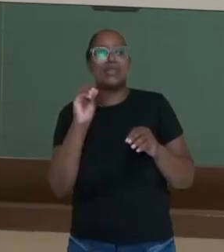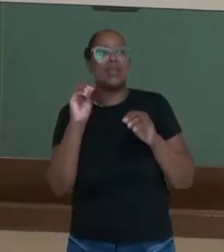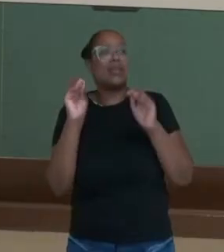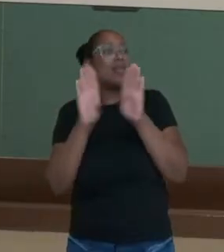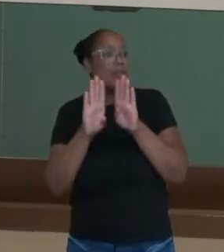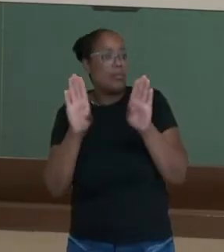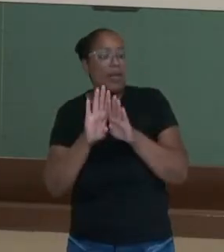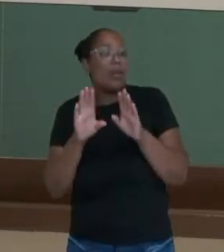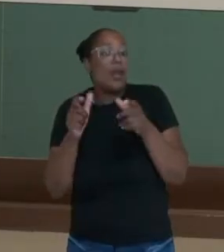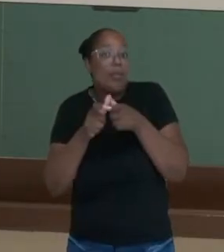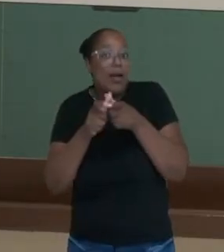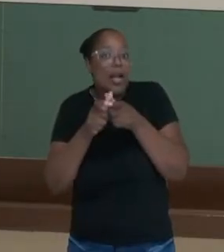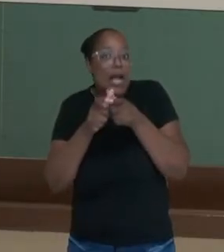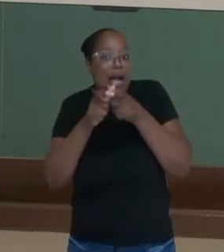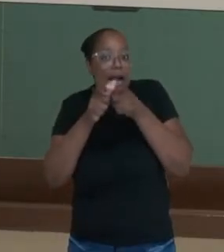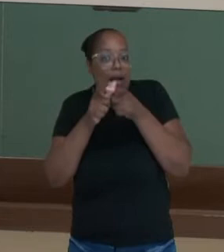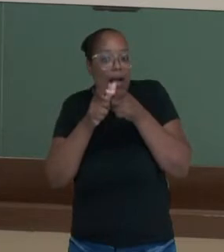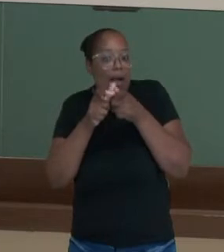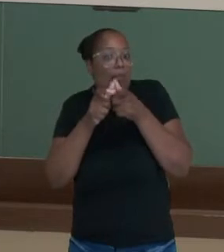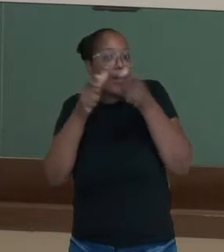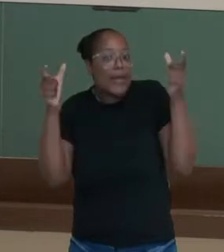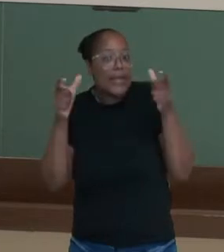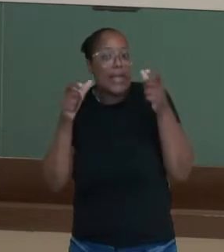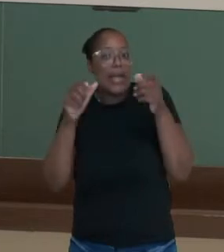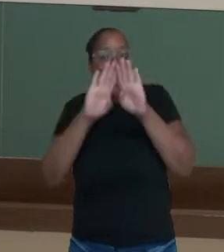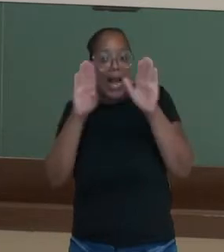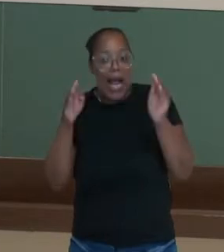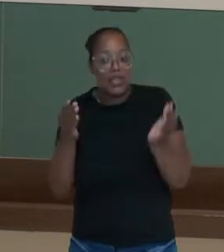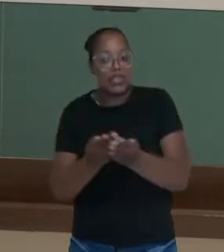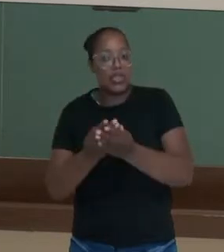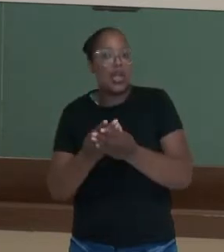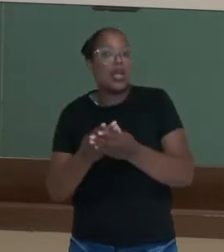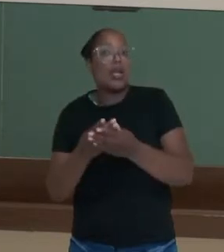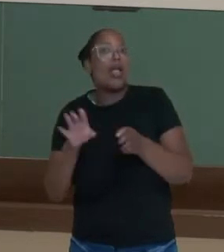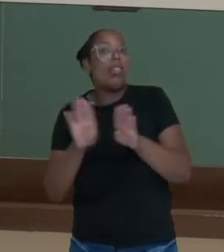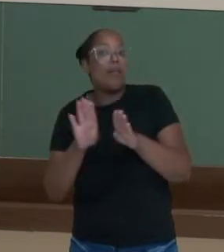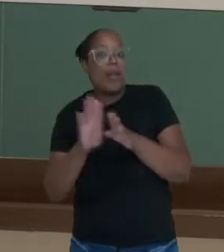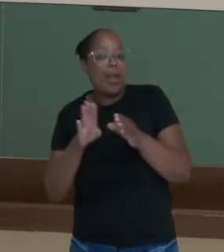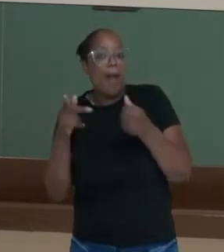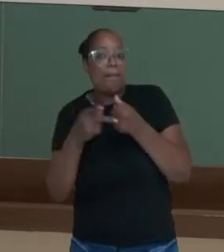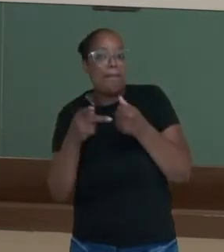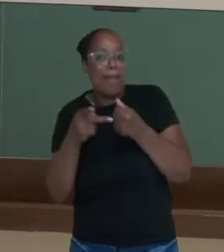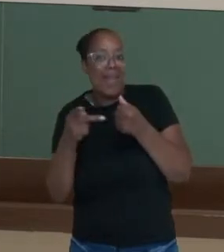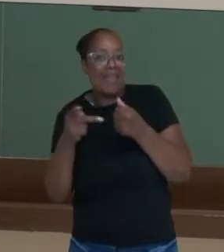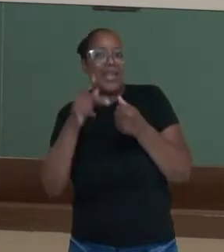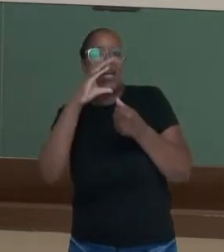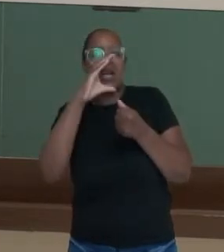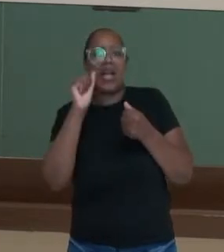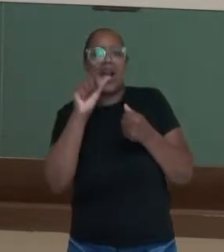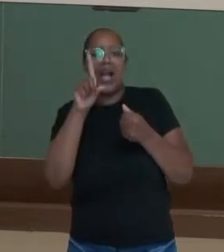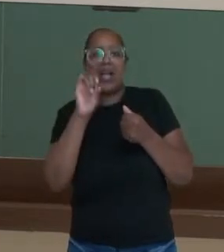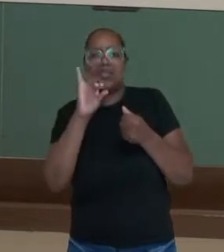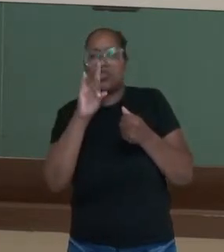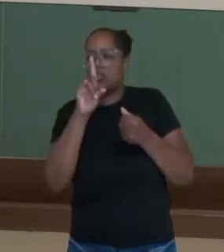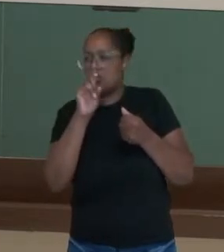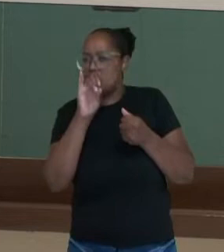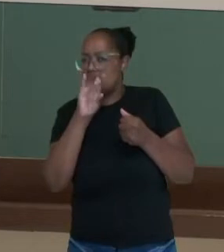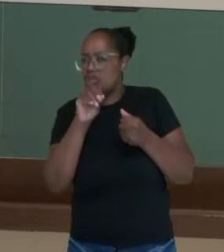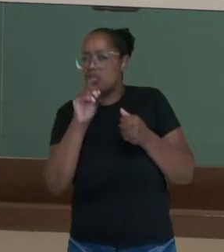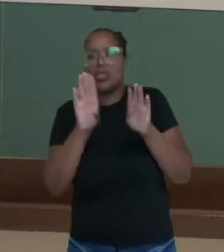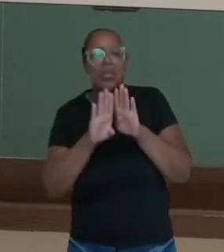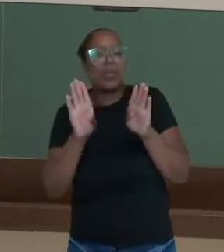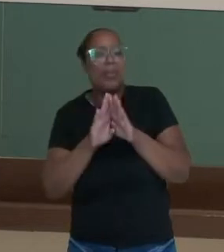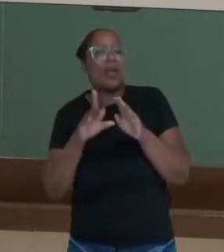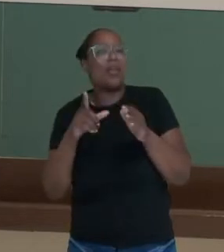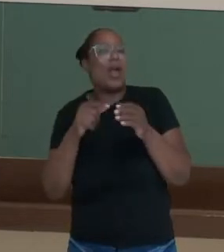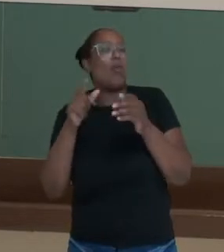nossa grande caixa acústica do berimbau, a pedra, o caxixi e a vareta são os componentes que dão ritmo